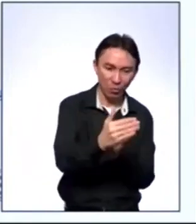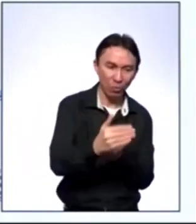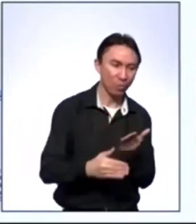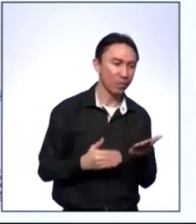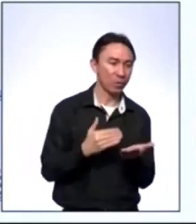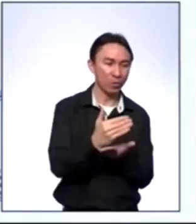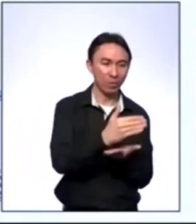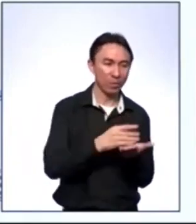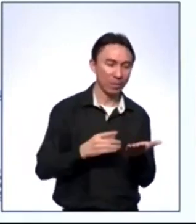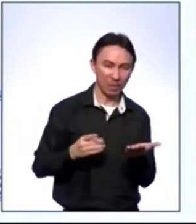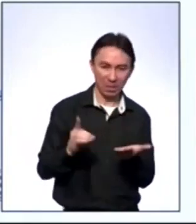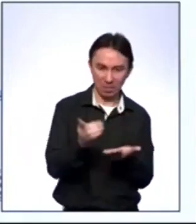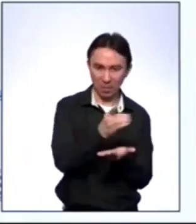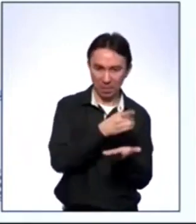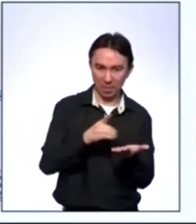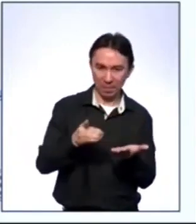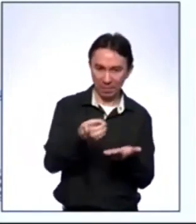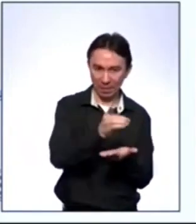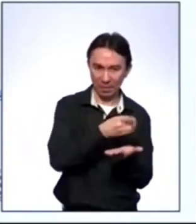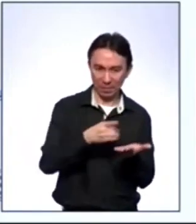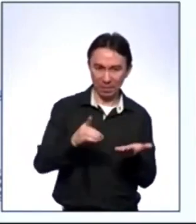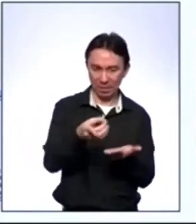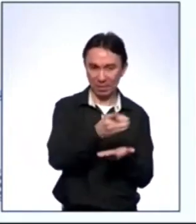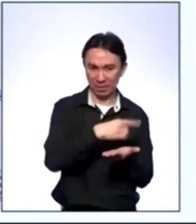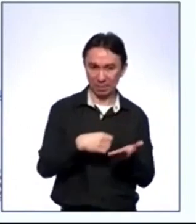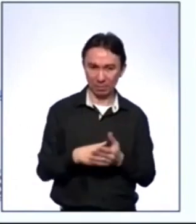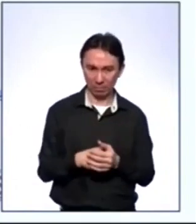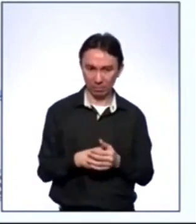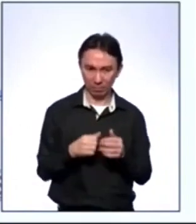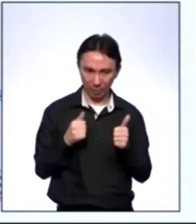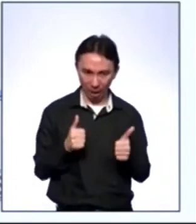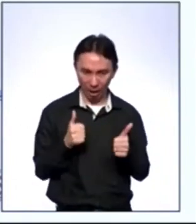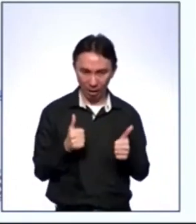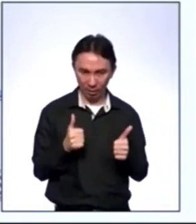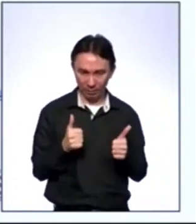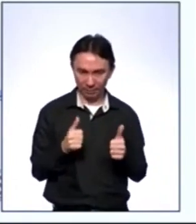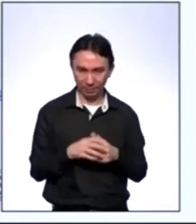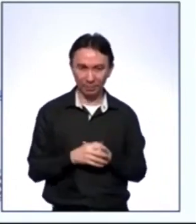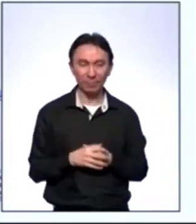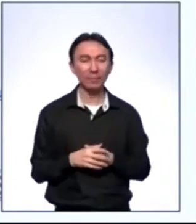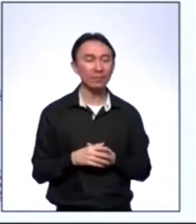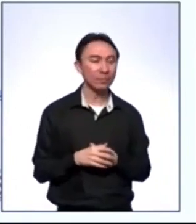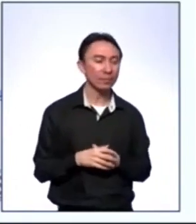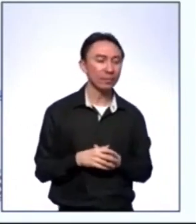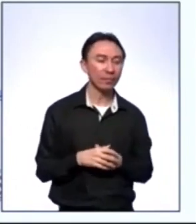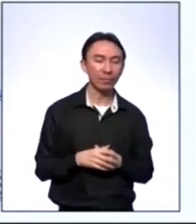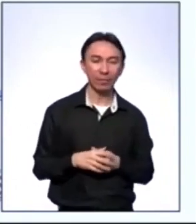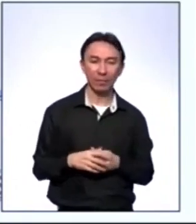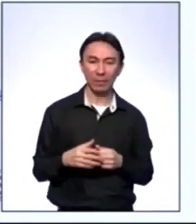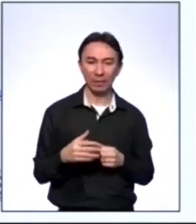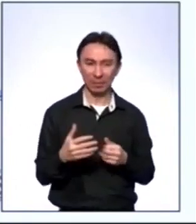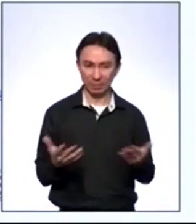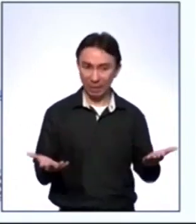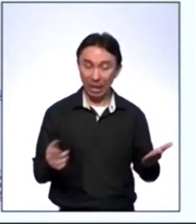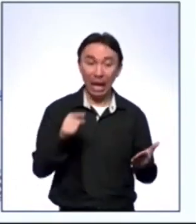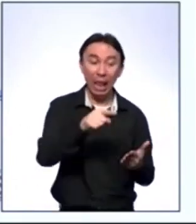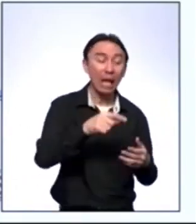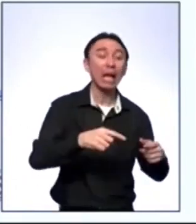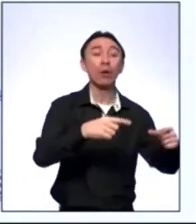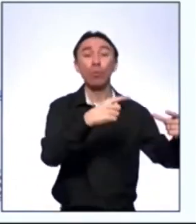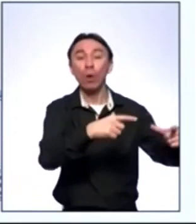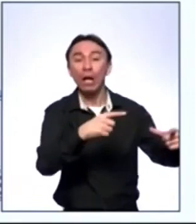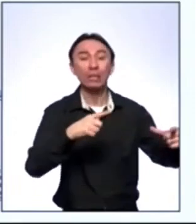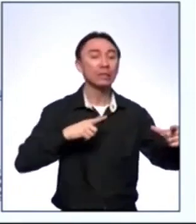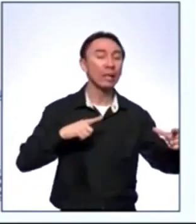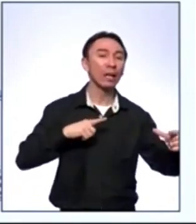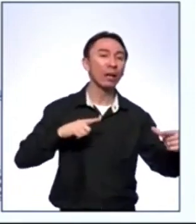Tá, então é importante por isso, por causa da mineração do diamante. Sim, também, e porque lá existe um centro,